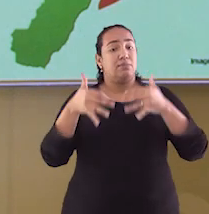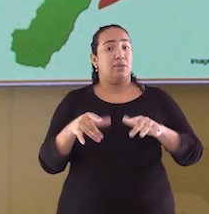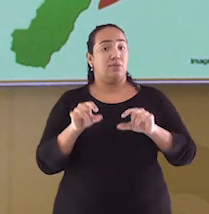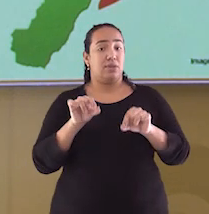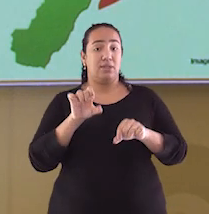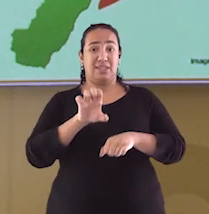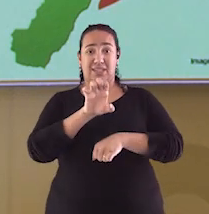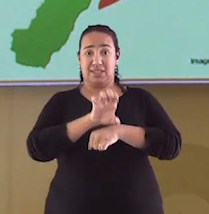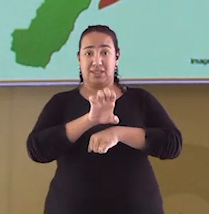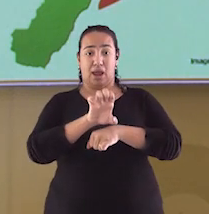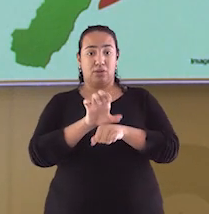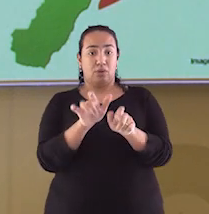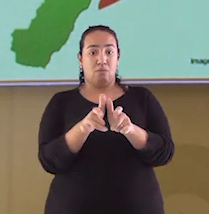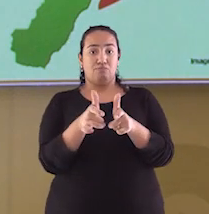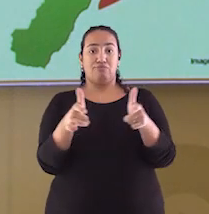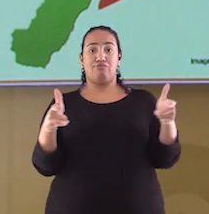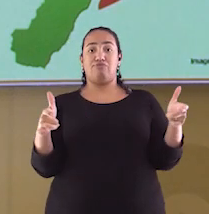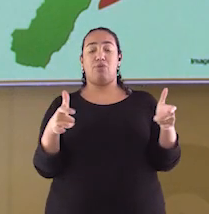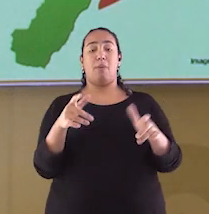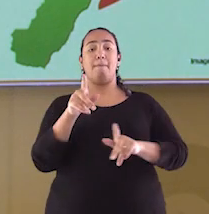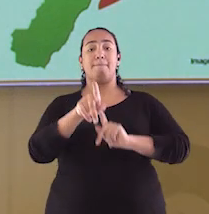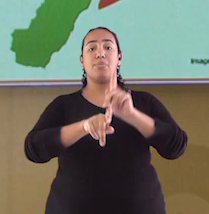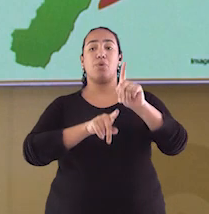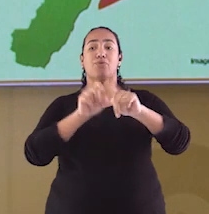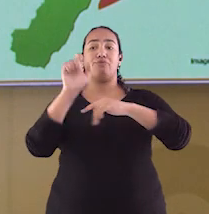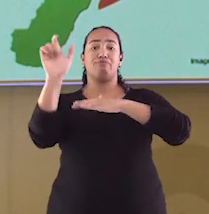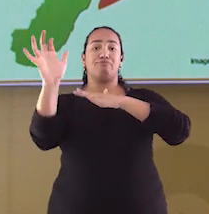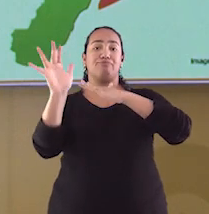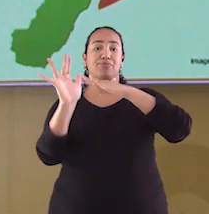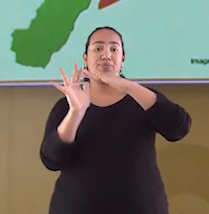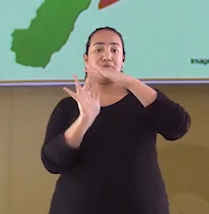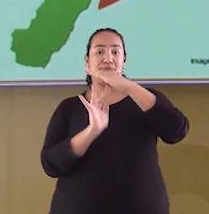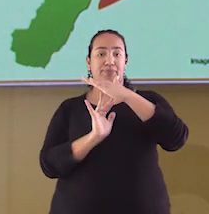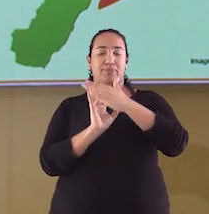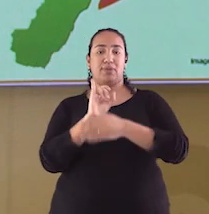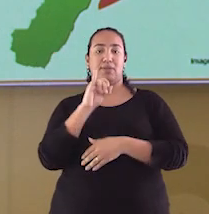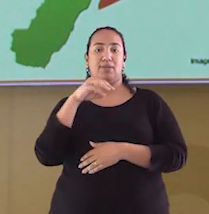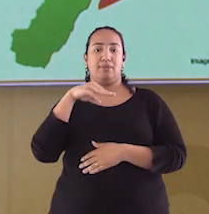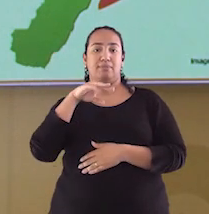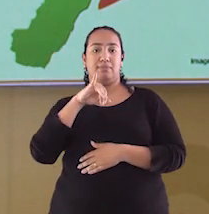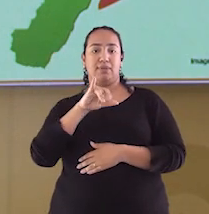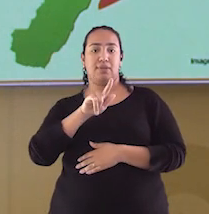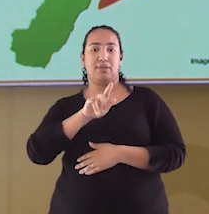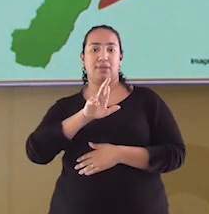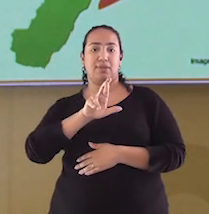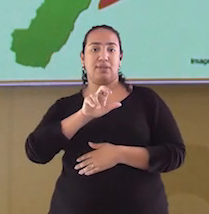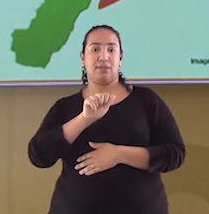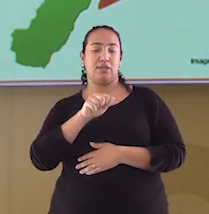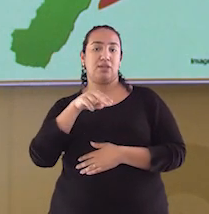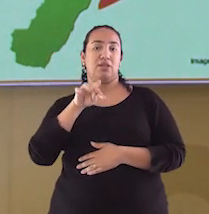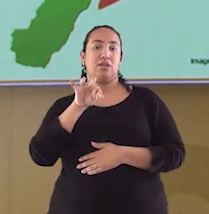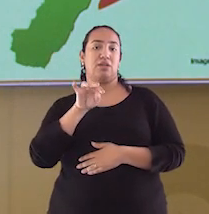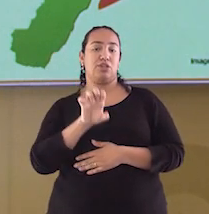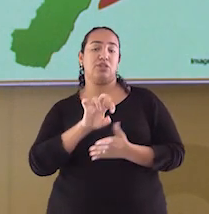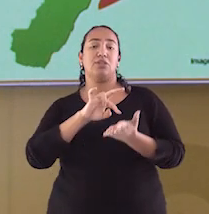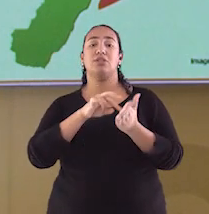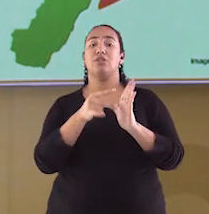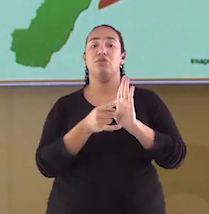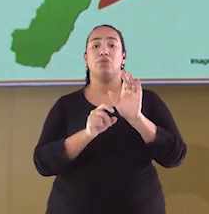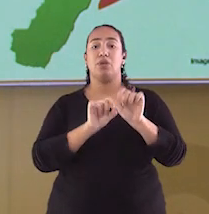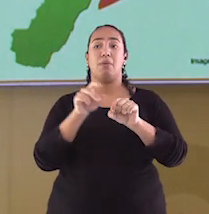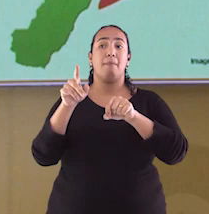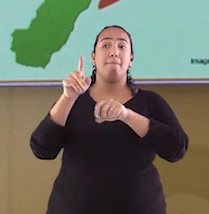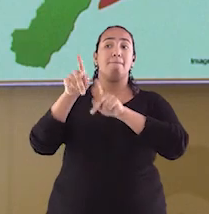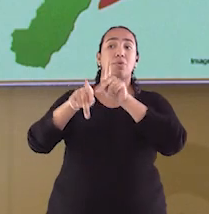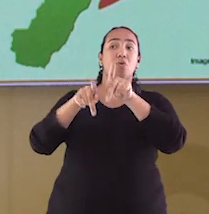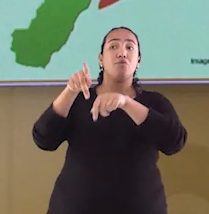muito com a chegada dos imigrantes. Imigrante é quem sai do seu país de origem, onde nasceu,